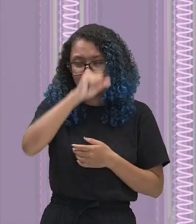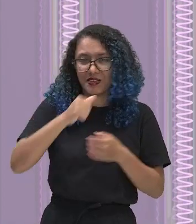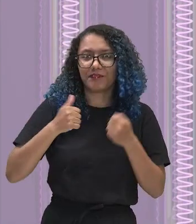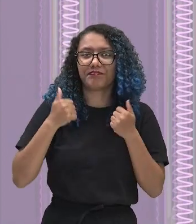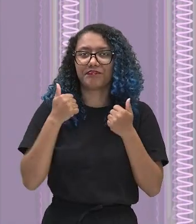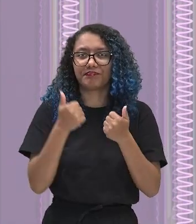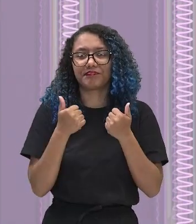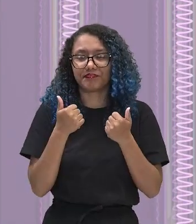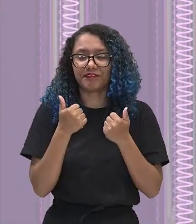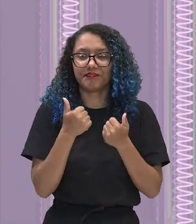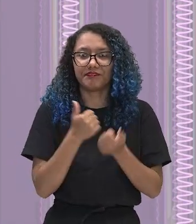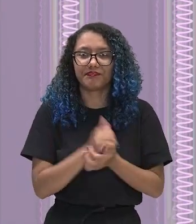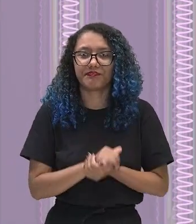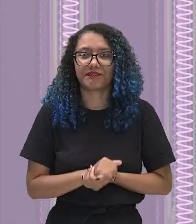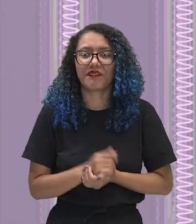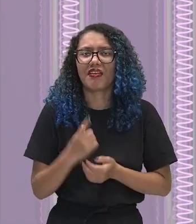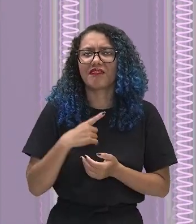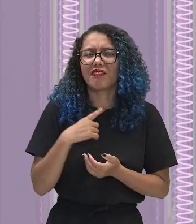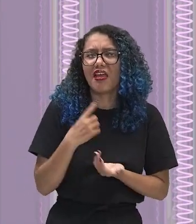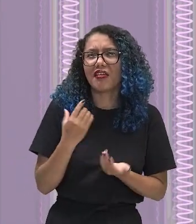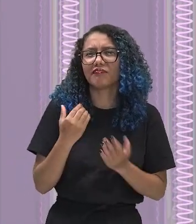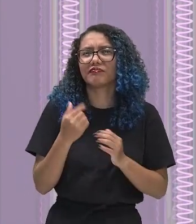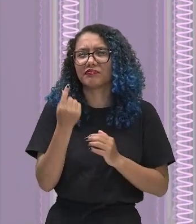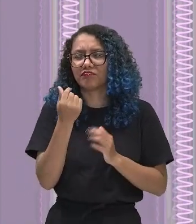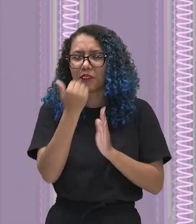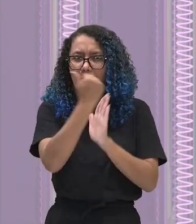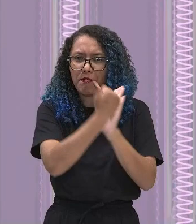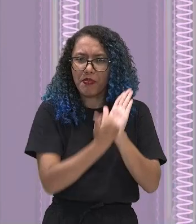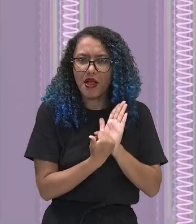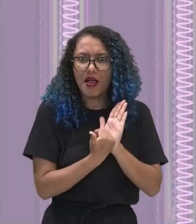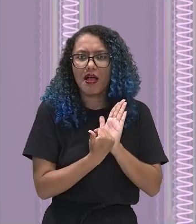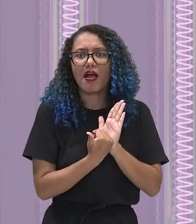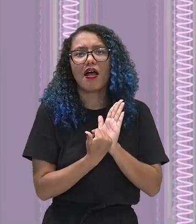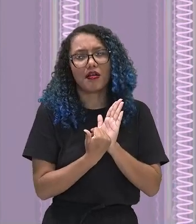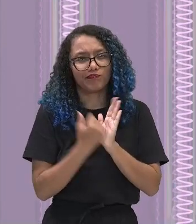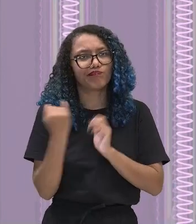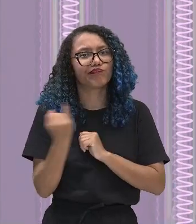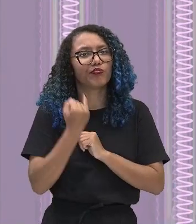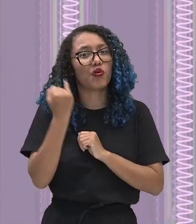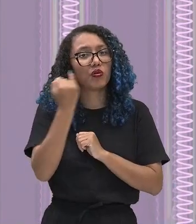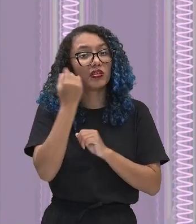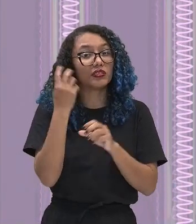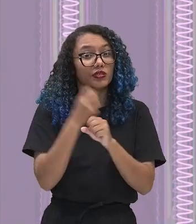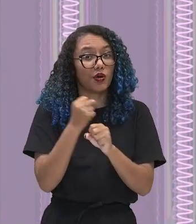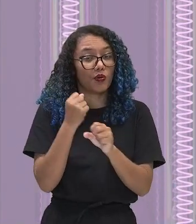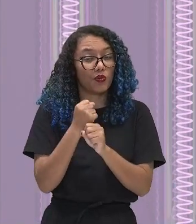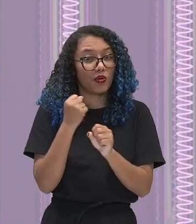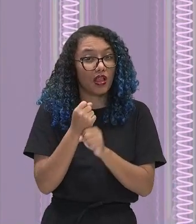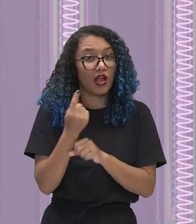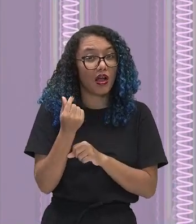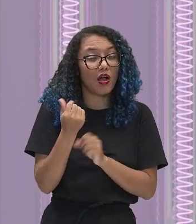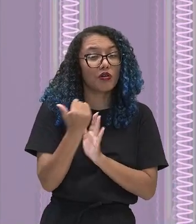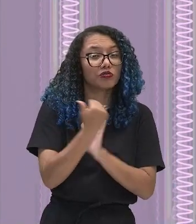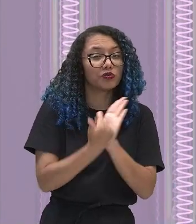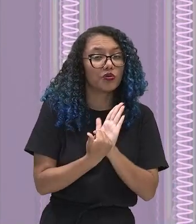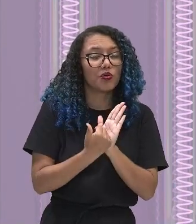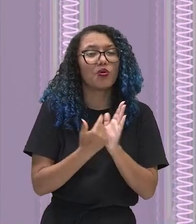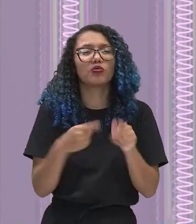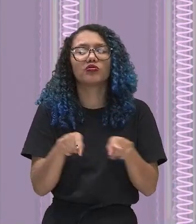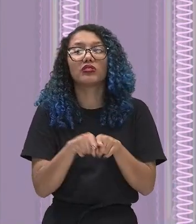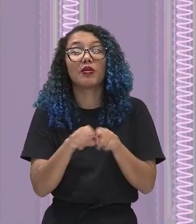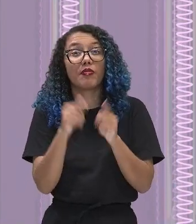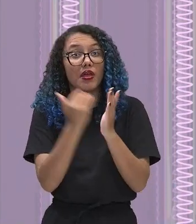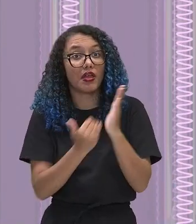nós temos, então, descontos, é muito importante saber calcular esse desconto, né? E o aumento? Aumentou